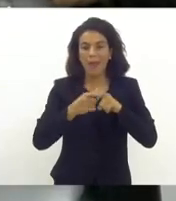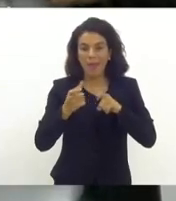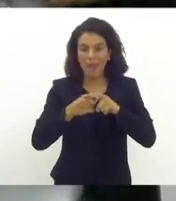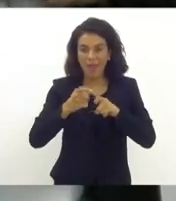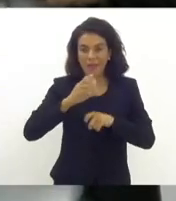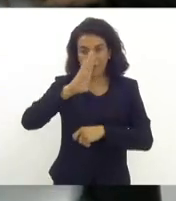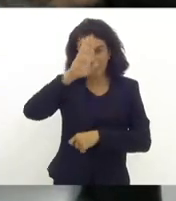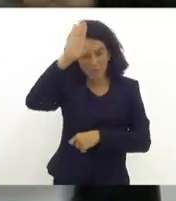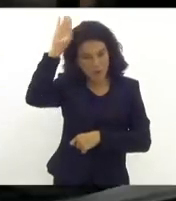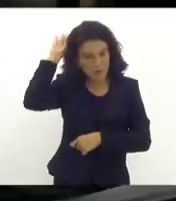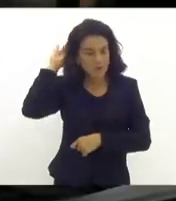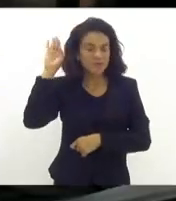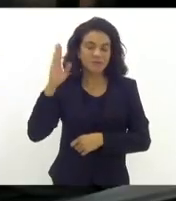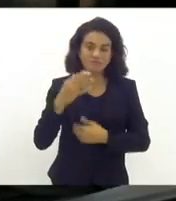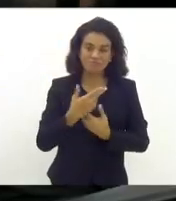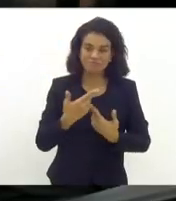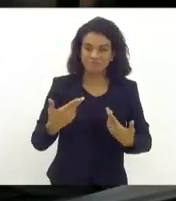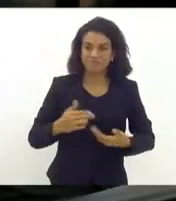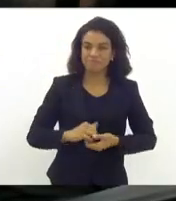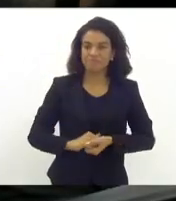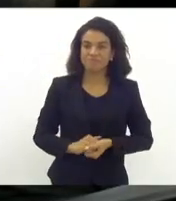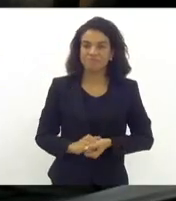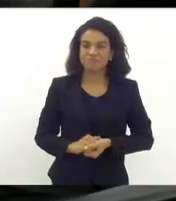para segurança tá